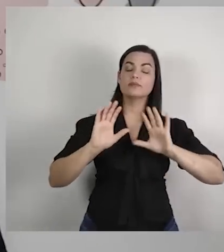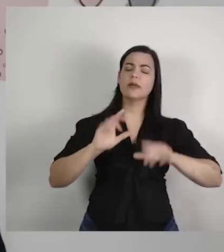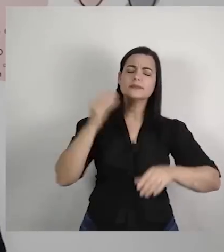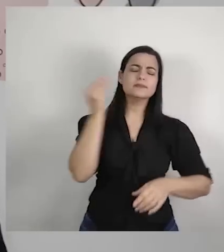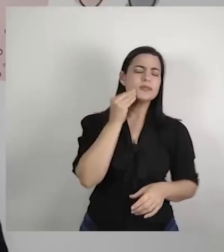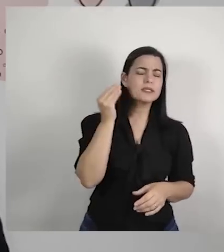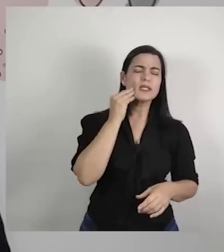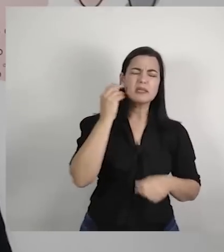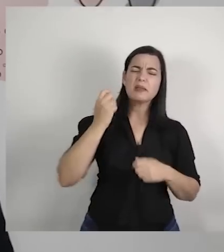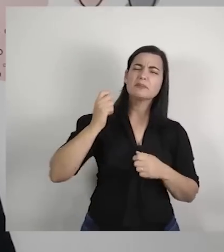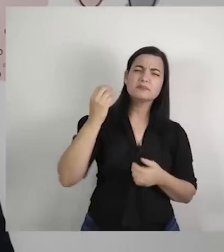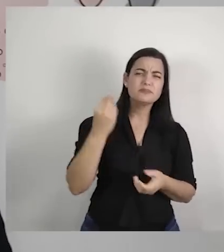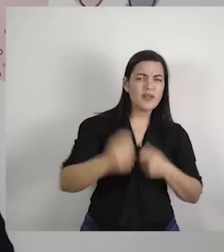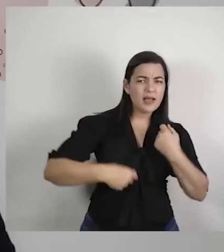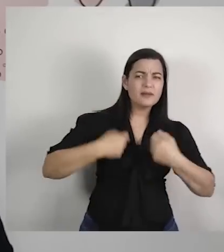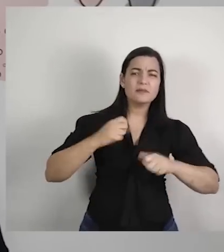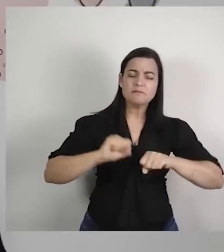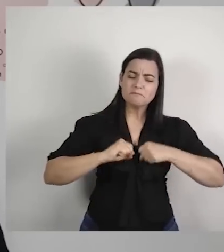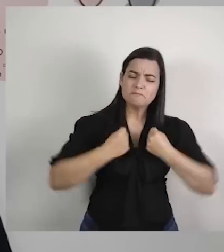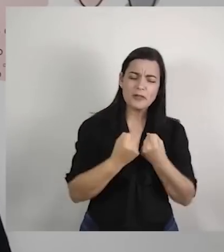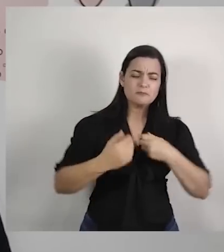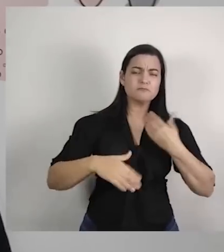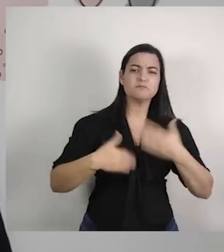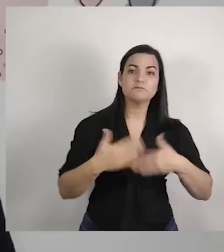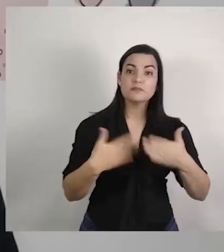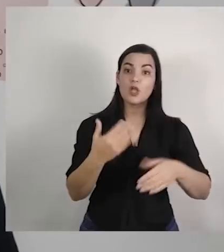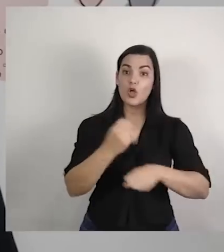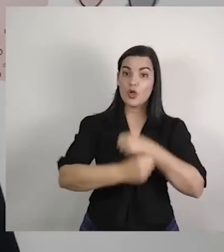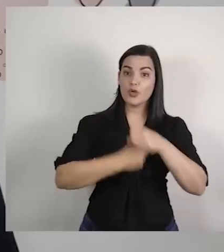de muitas tentativas, em